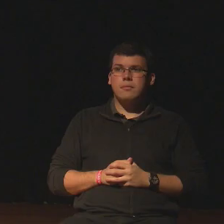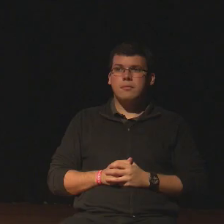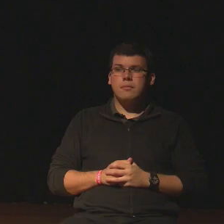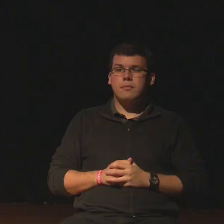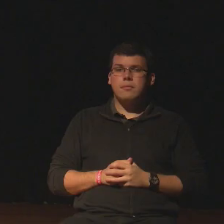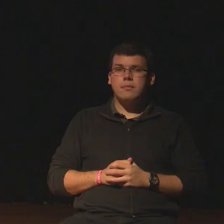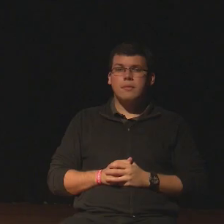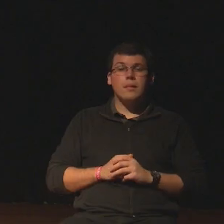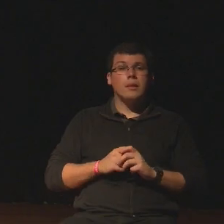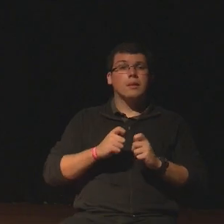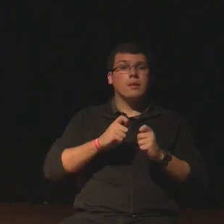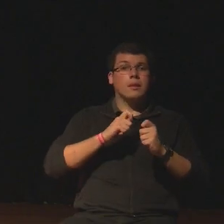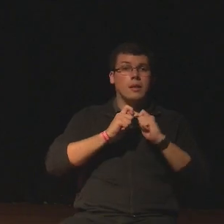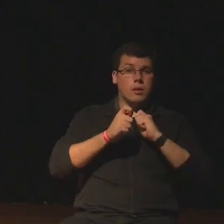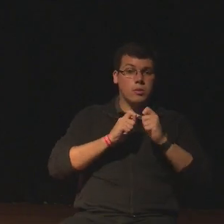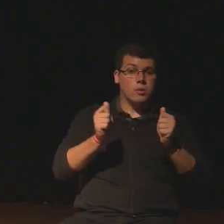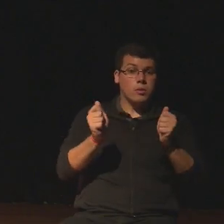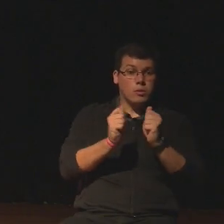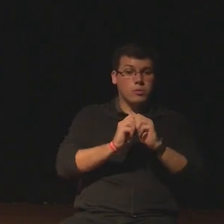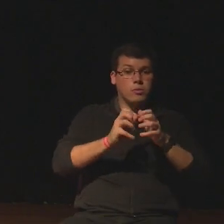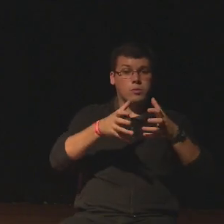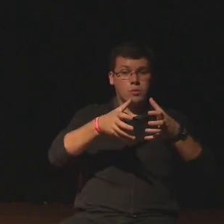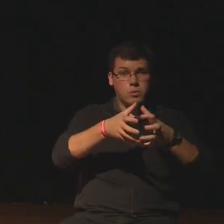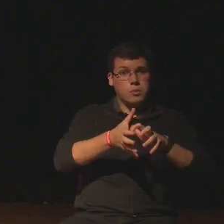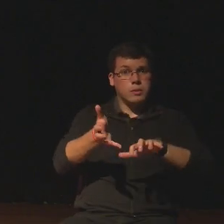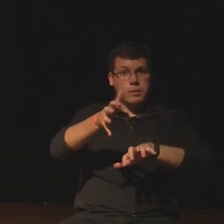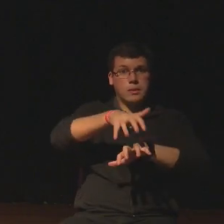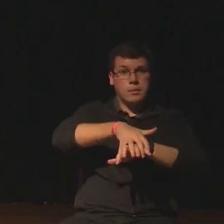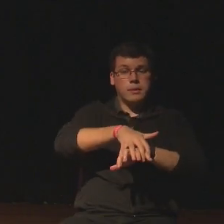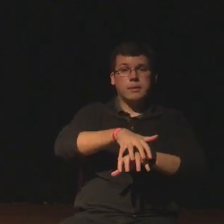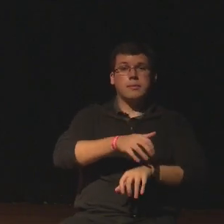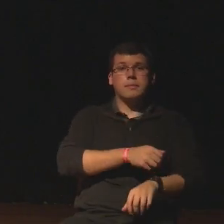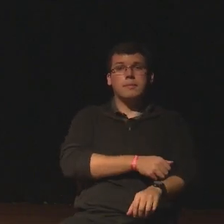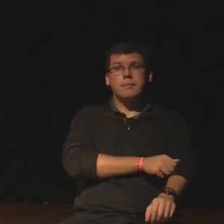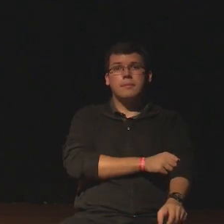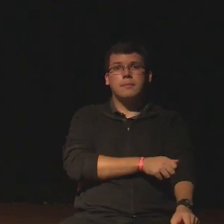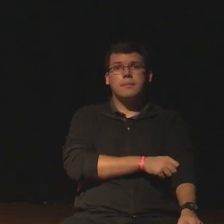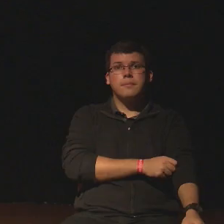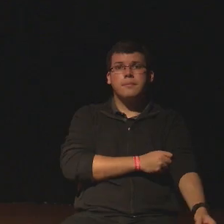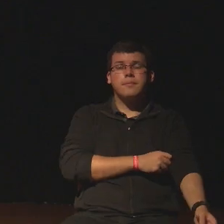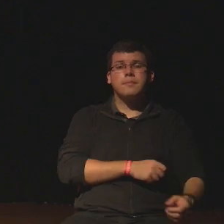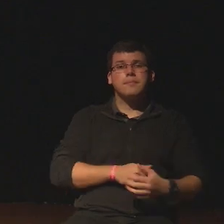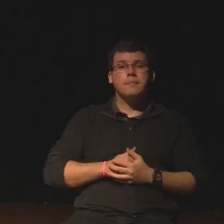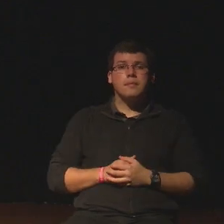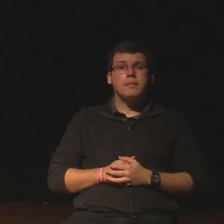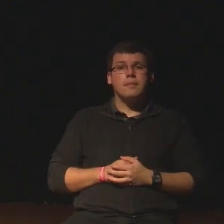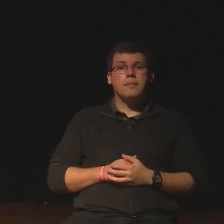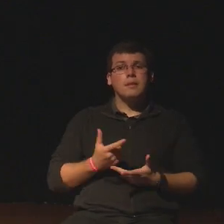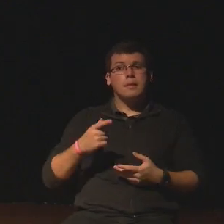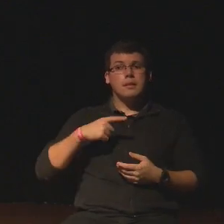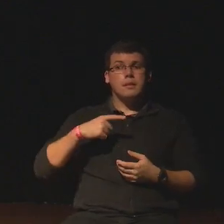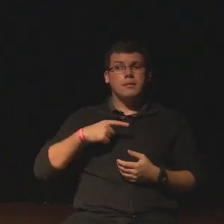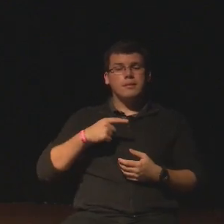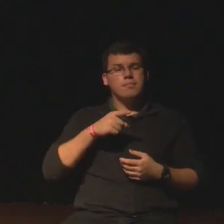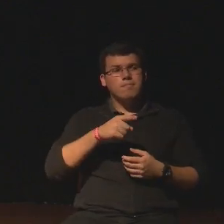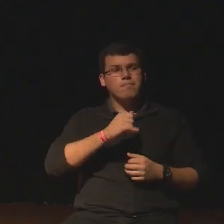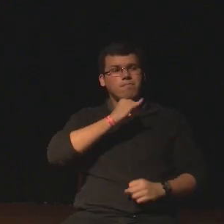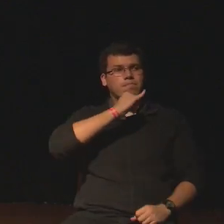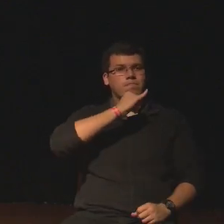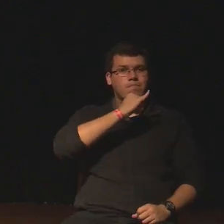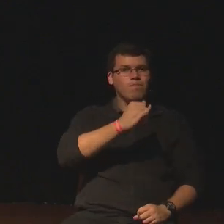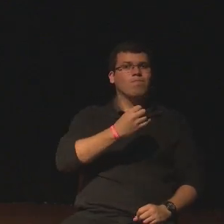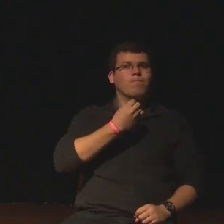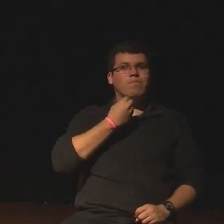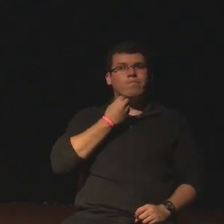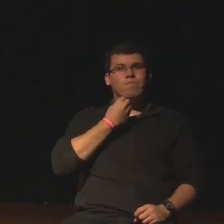Comissão Permanente de Acessibilidade, é muita sigla, a gente acaba se confundindo, e houve essa manifestação favorável de acordo com